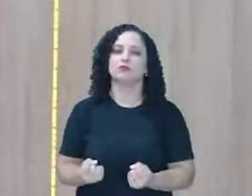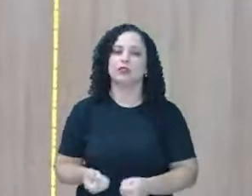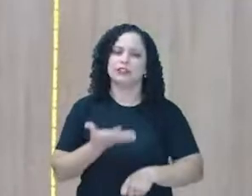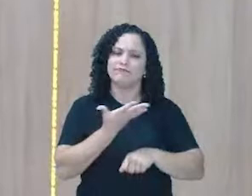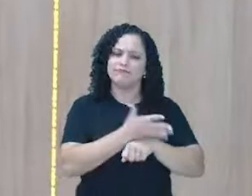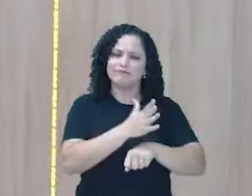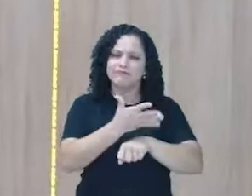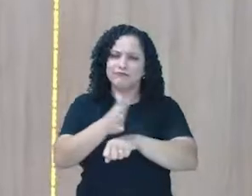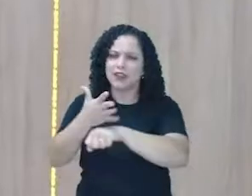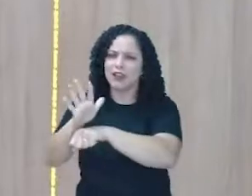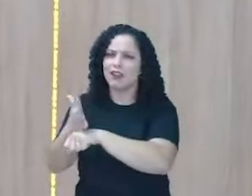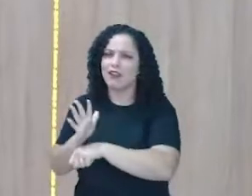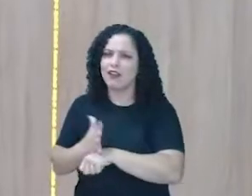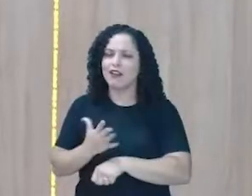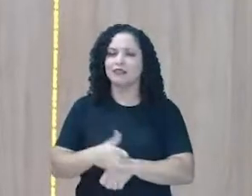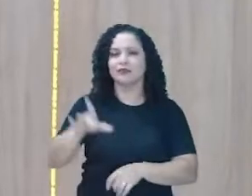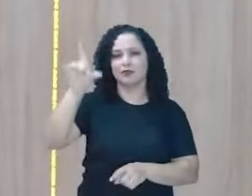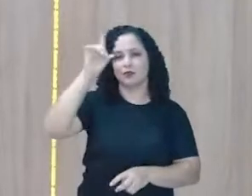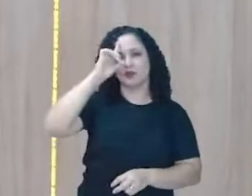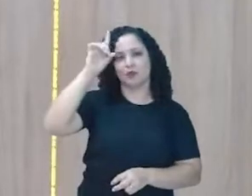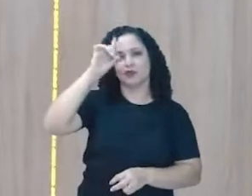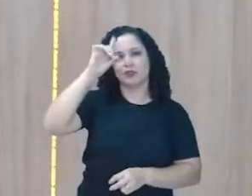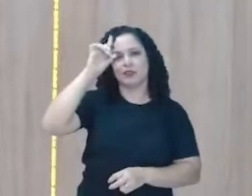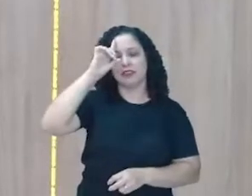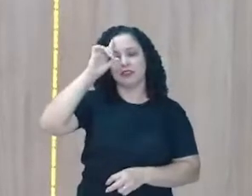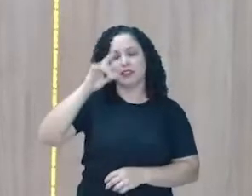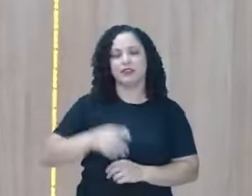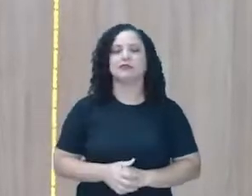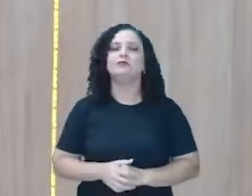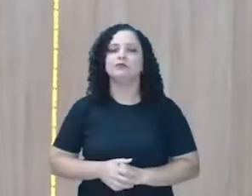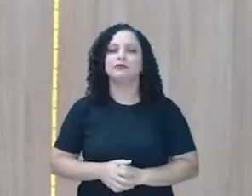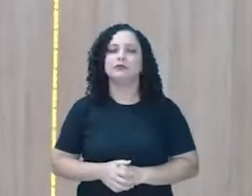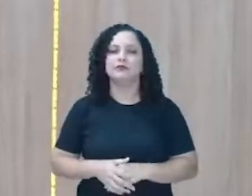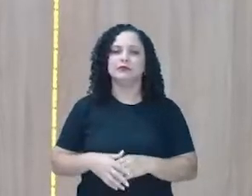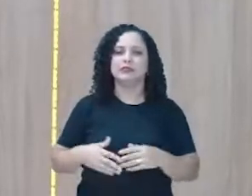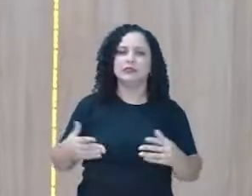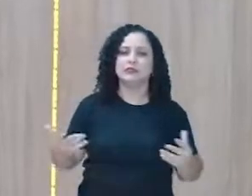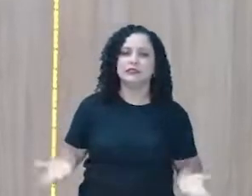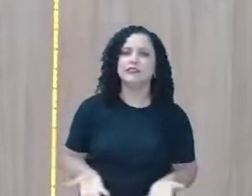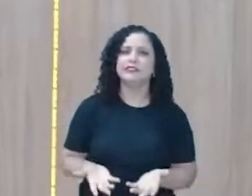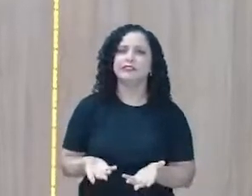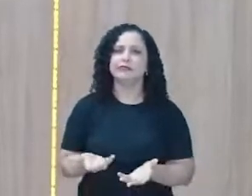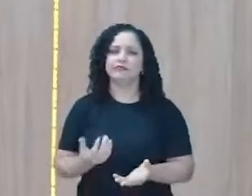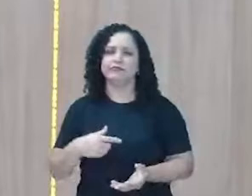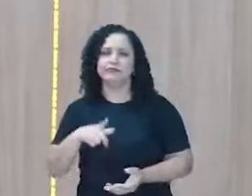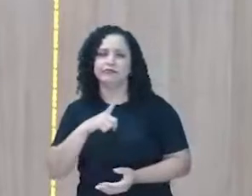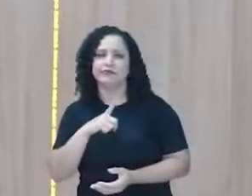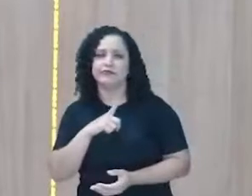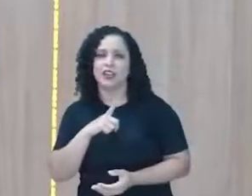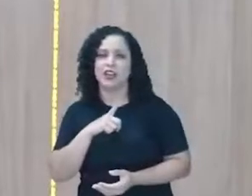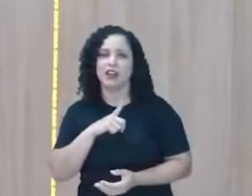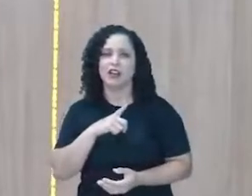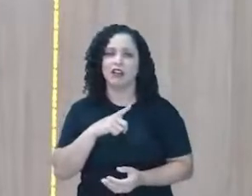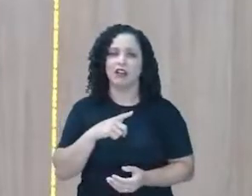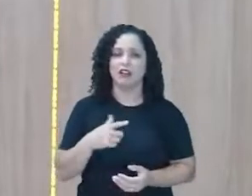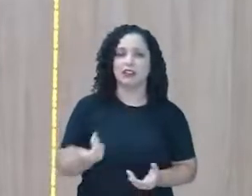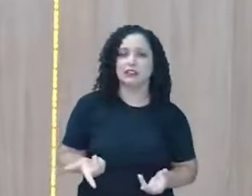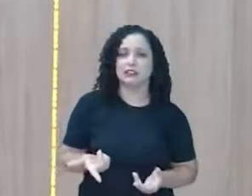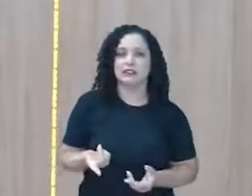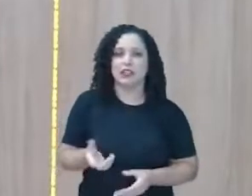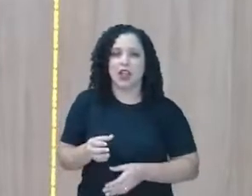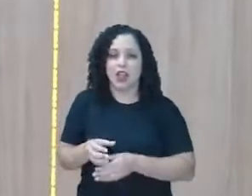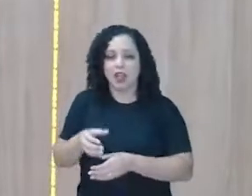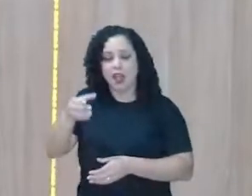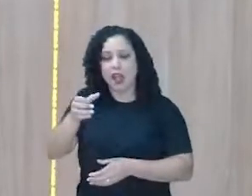nossa prática diária, né, no dia a dia, se a gente resolve, né, de repente está ali, bebe